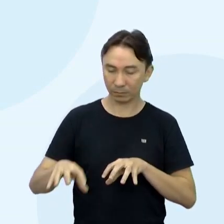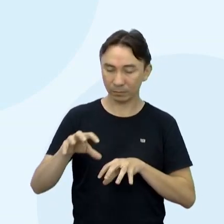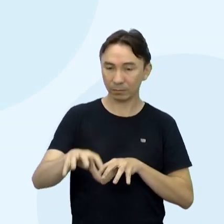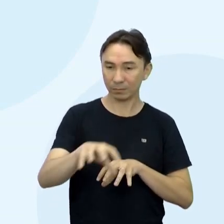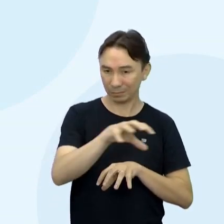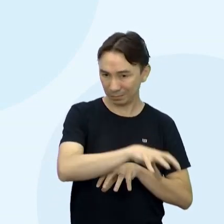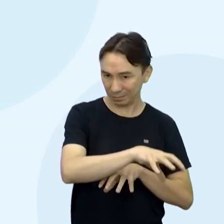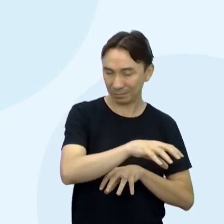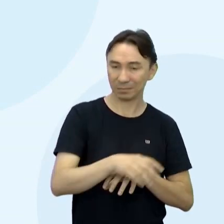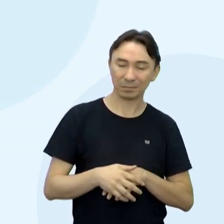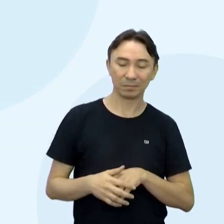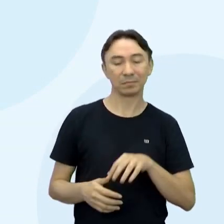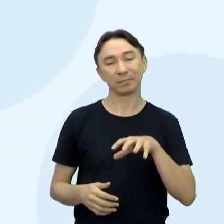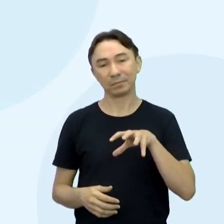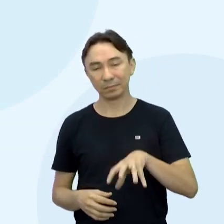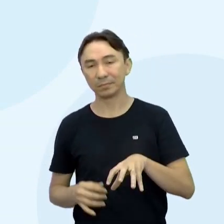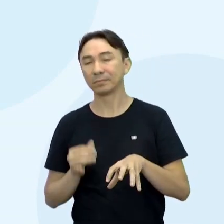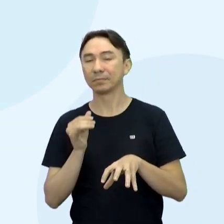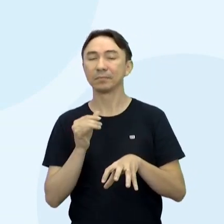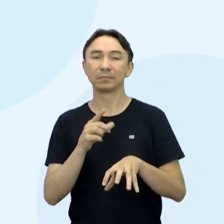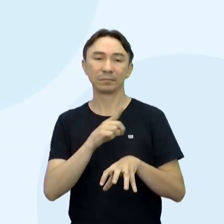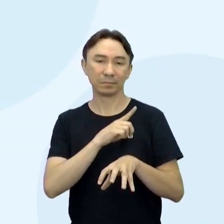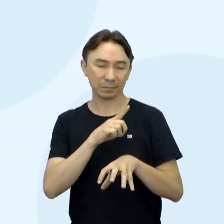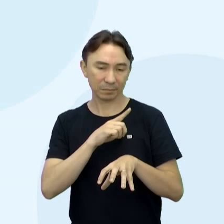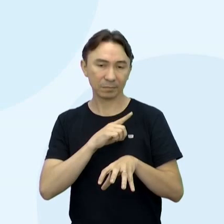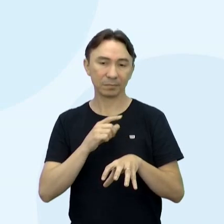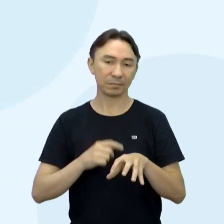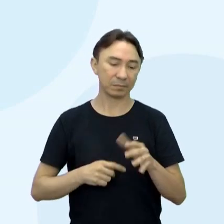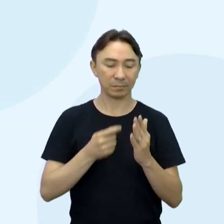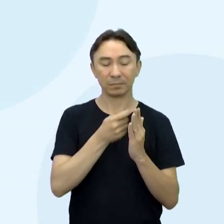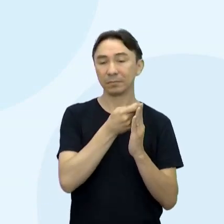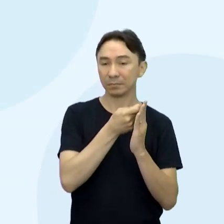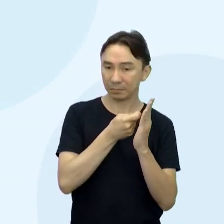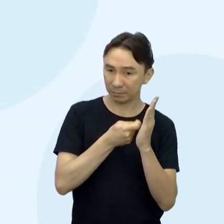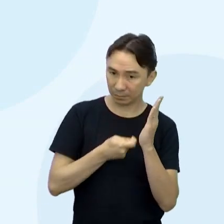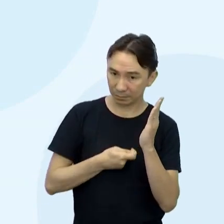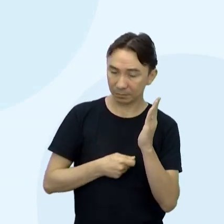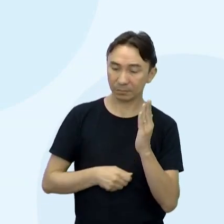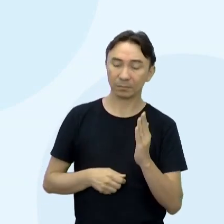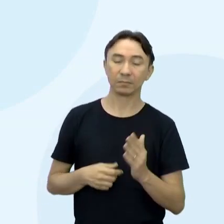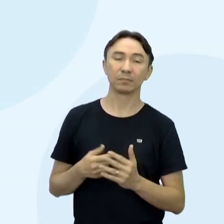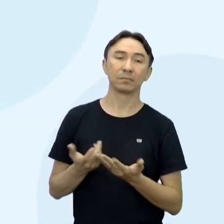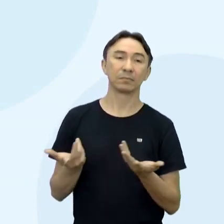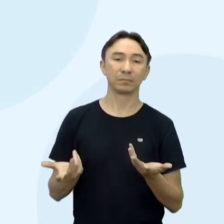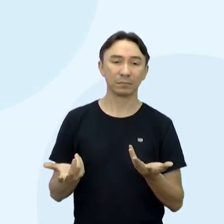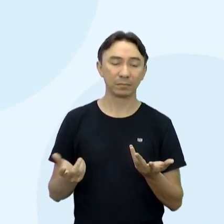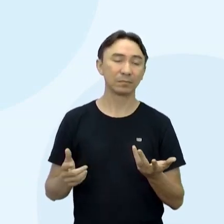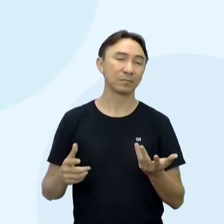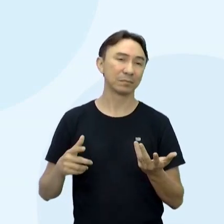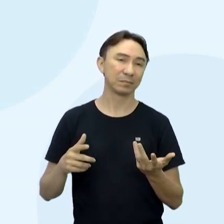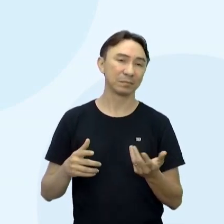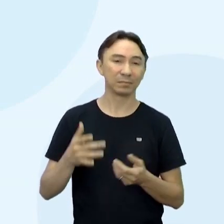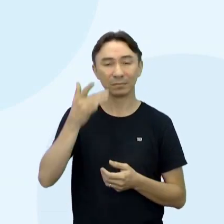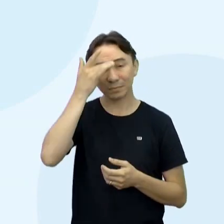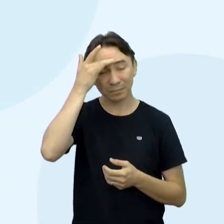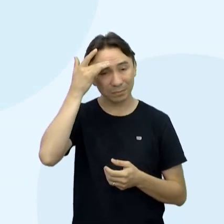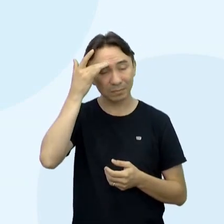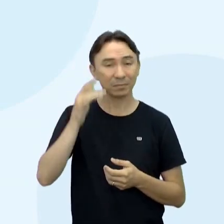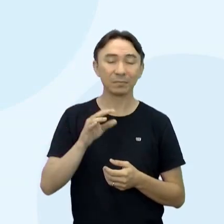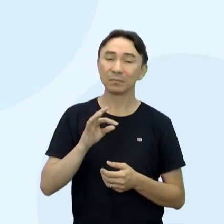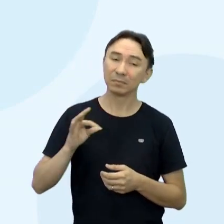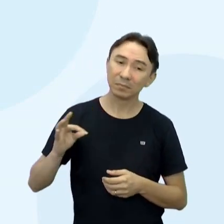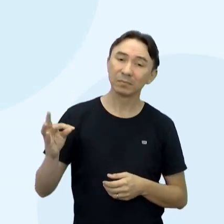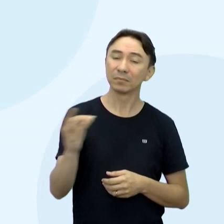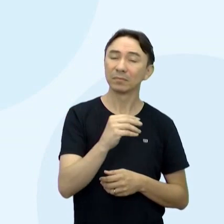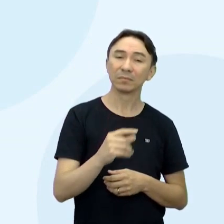redatores, né, e numa estação onde as pessoas fazem